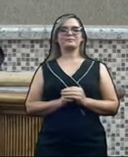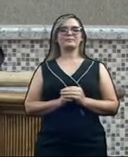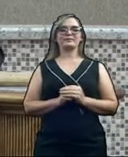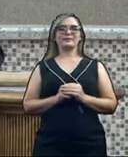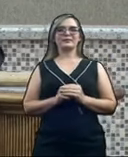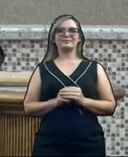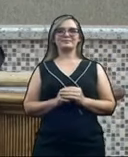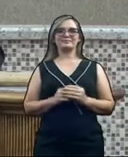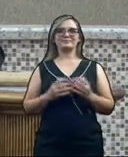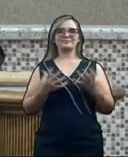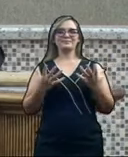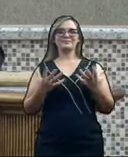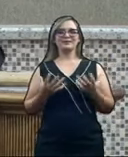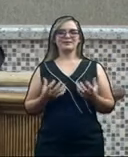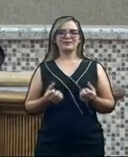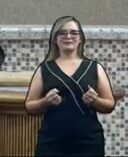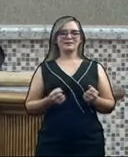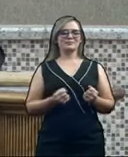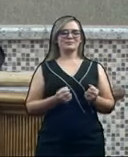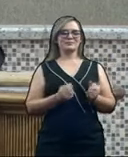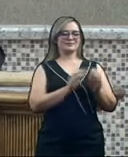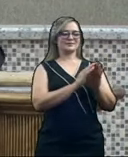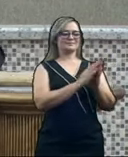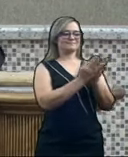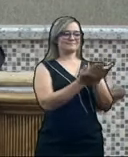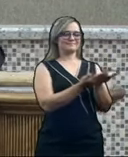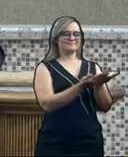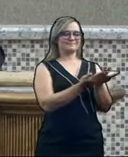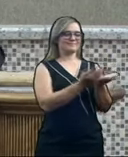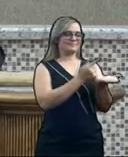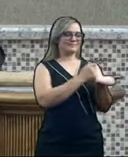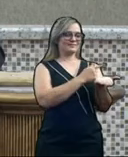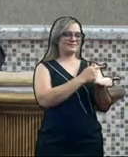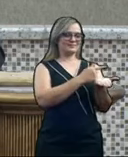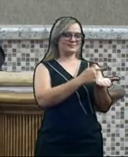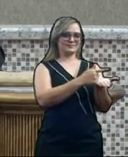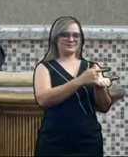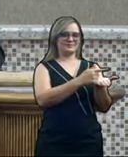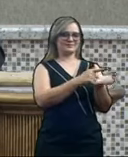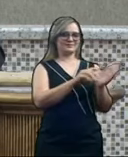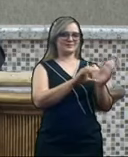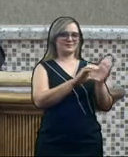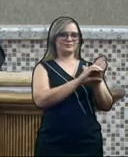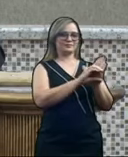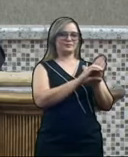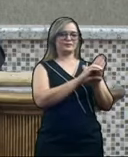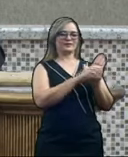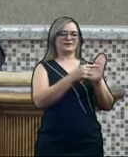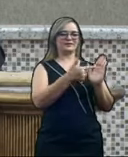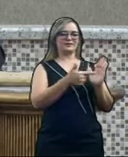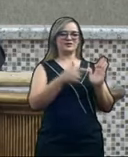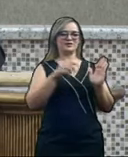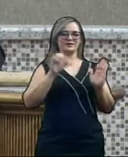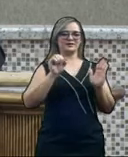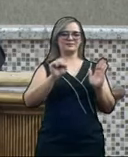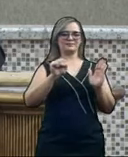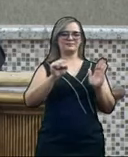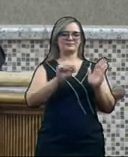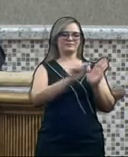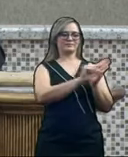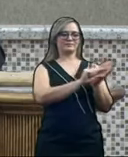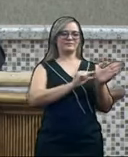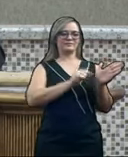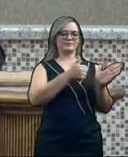que pudéssemos ter a palavra de Deus no livro de Gênesis Capítulo 28 do verso 10 ao